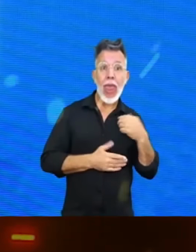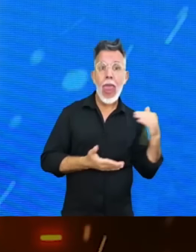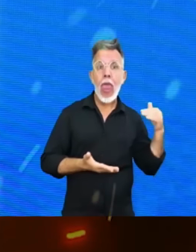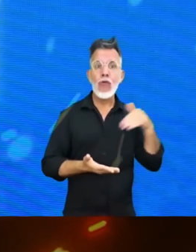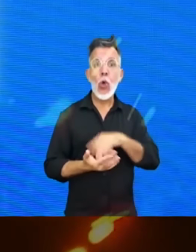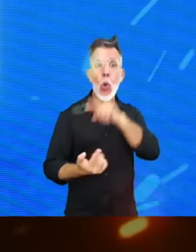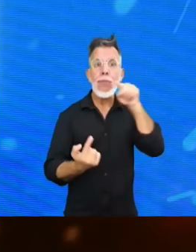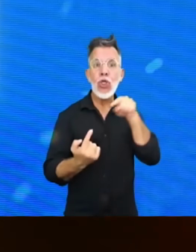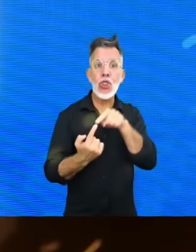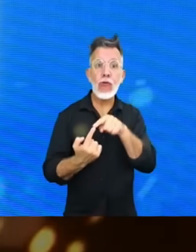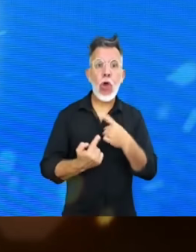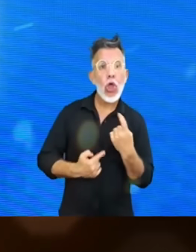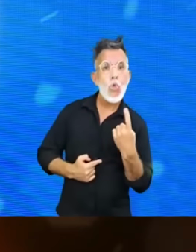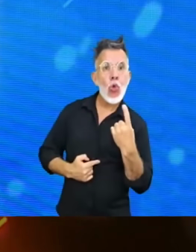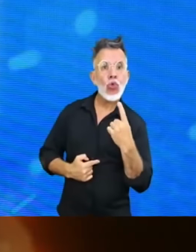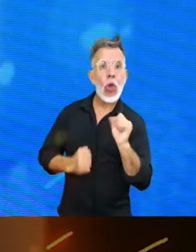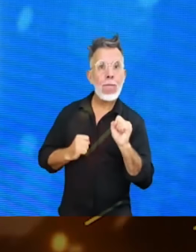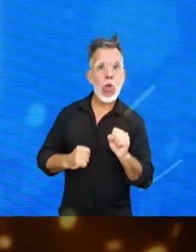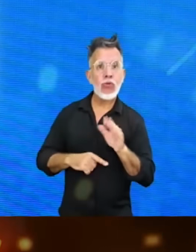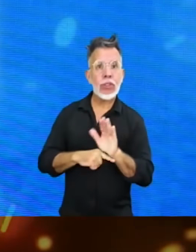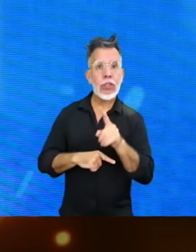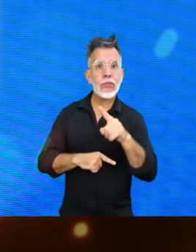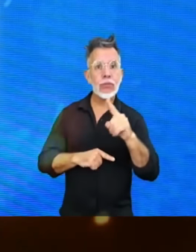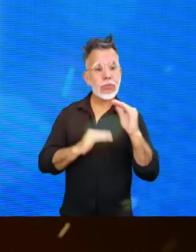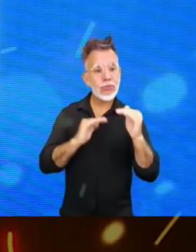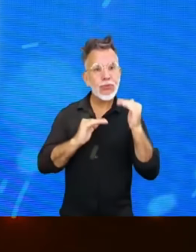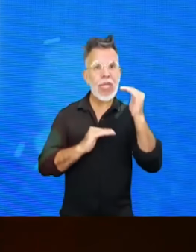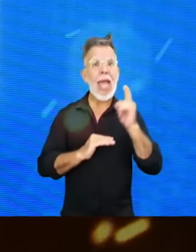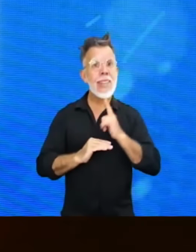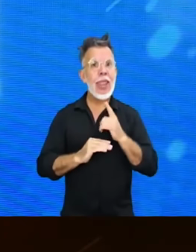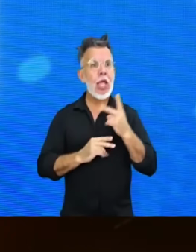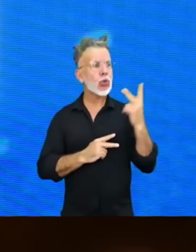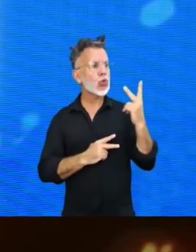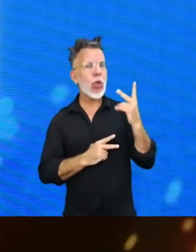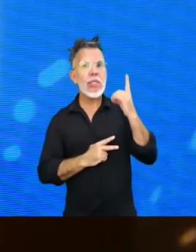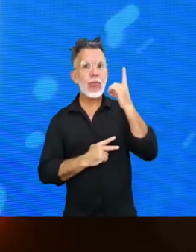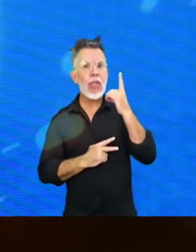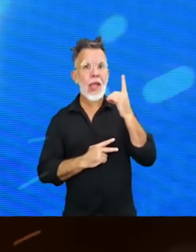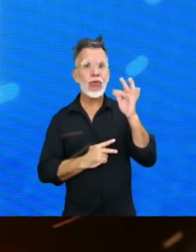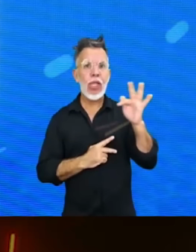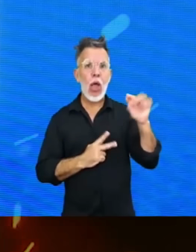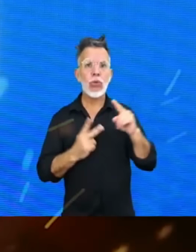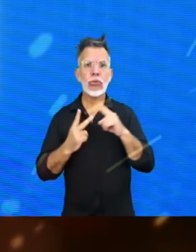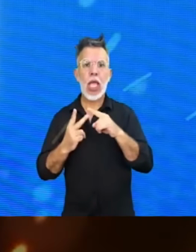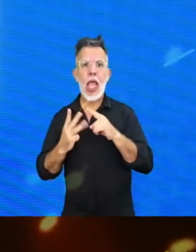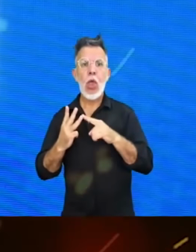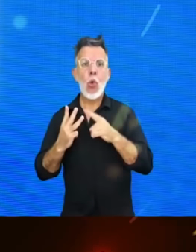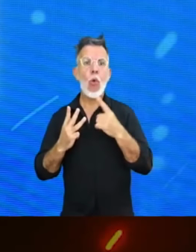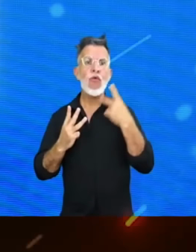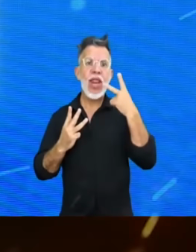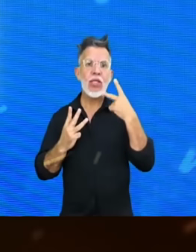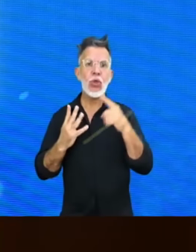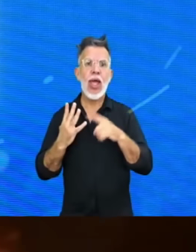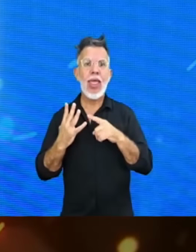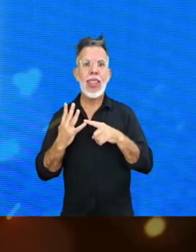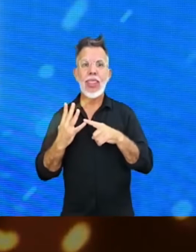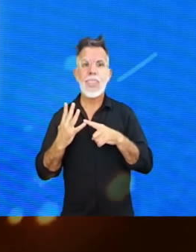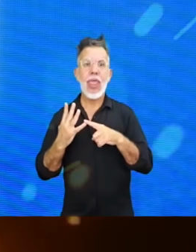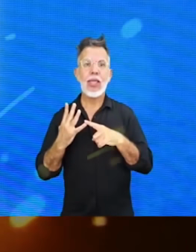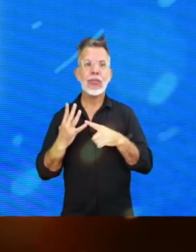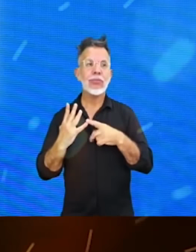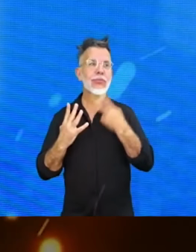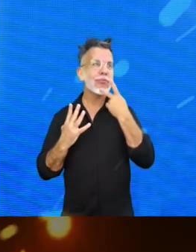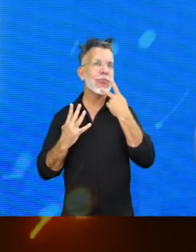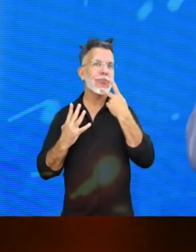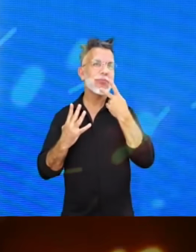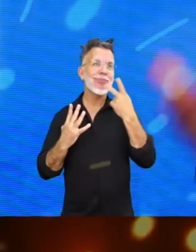fazer você prosperar né tem dois deputados federais aqui tem um vereador tem um papagaio de pirata que fica na televisão tem gente